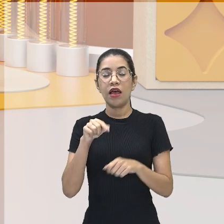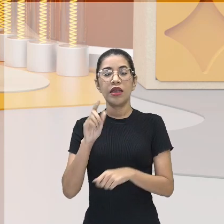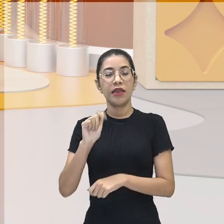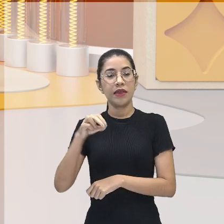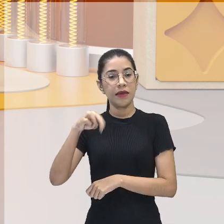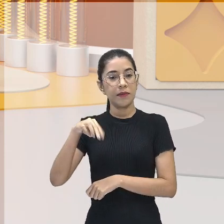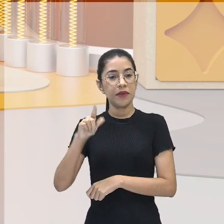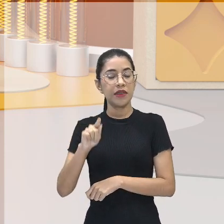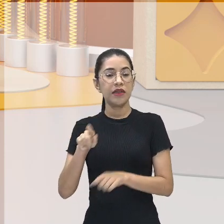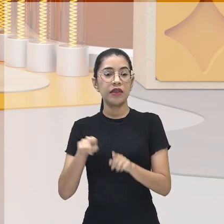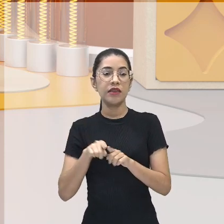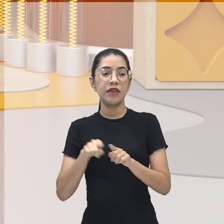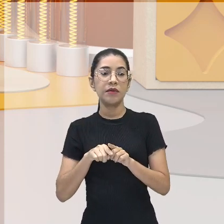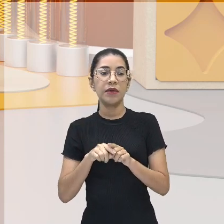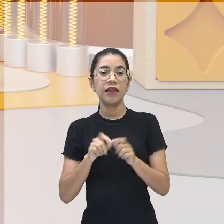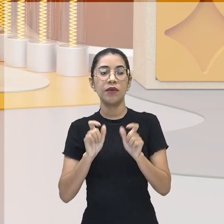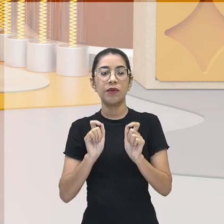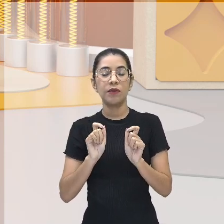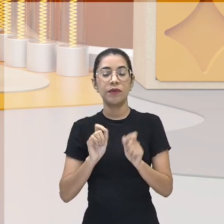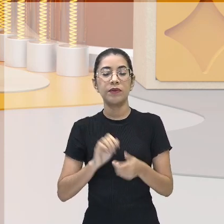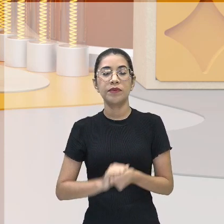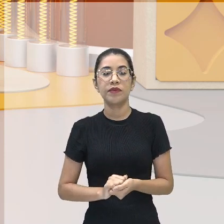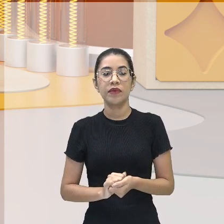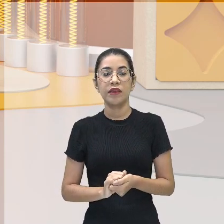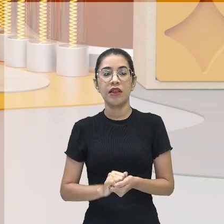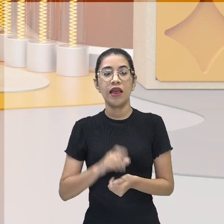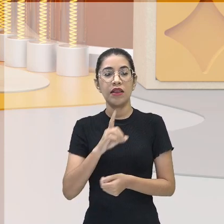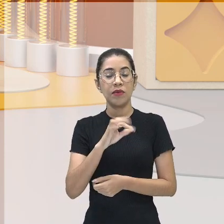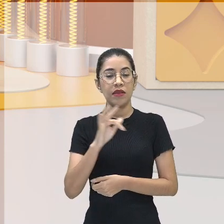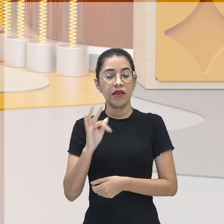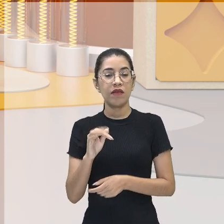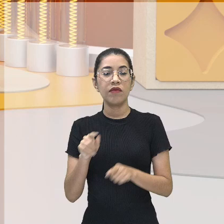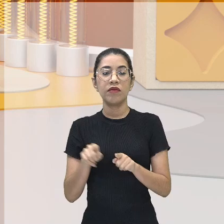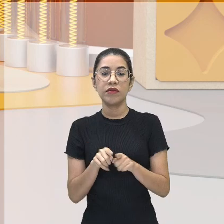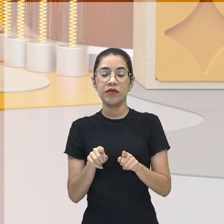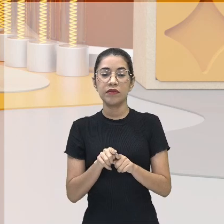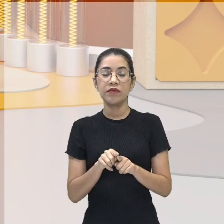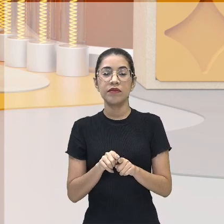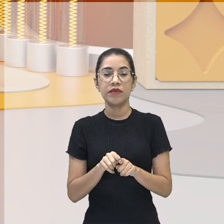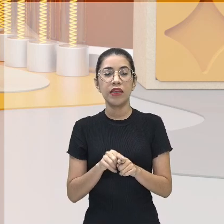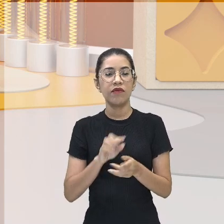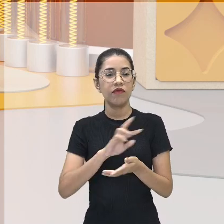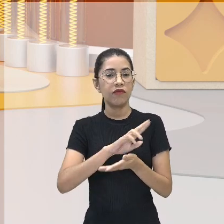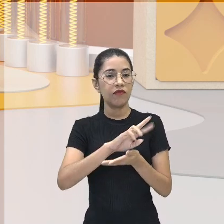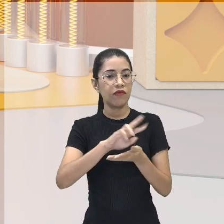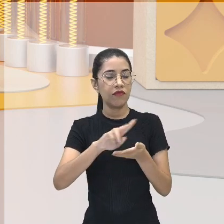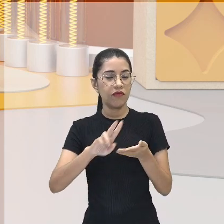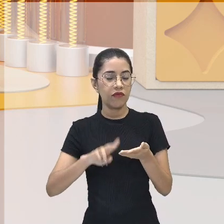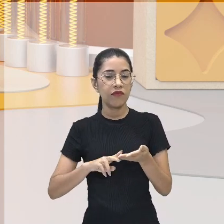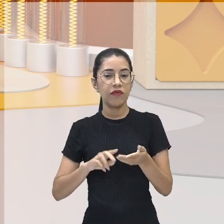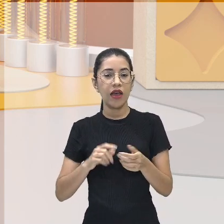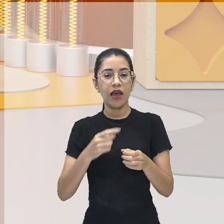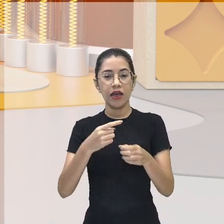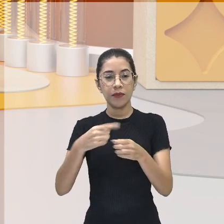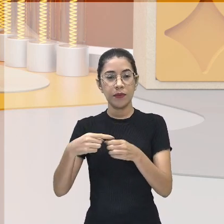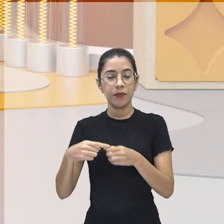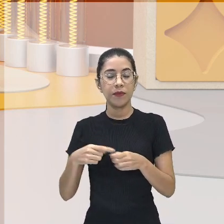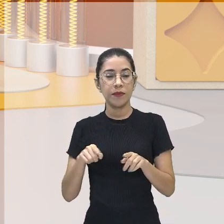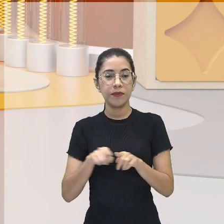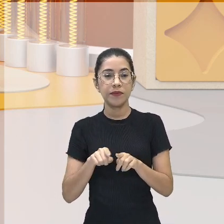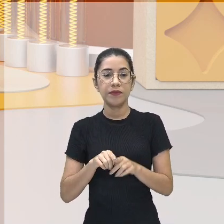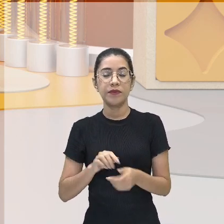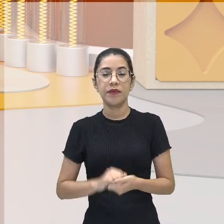alguns subdistritos, né, ali no Distrito Federal, apenas para a gente compreender um pouco mais dessa hierarquia